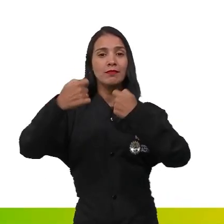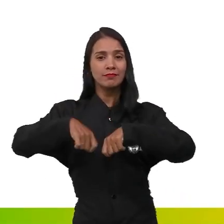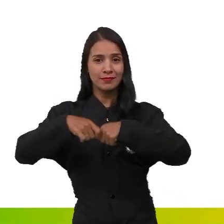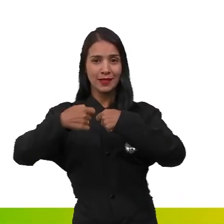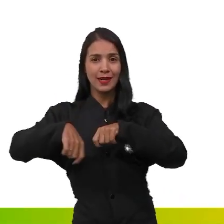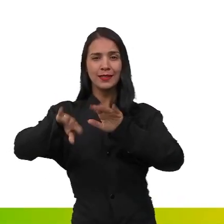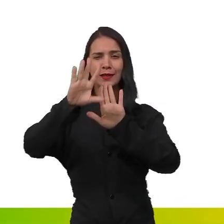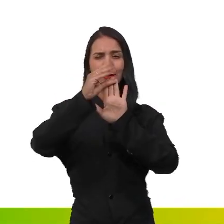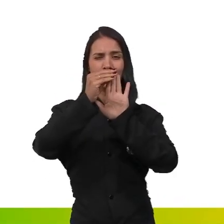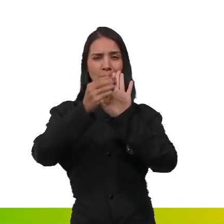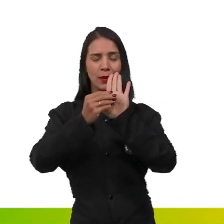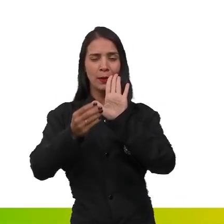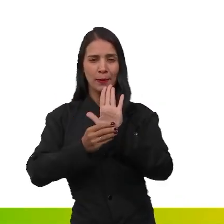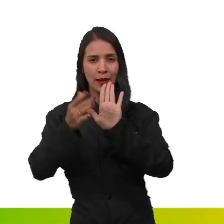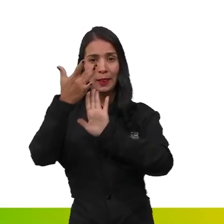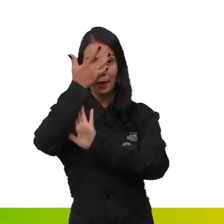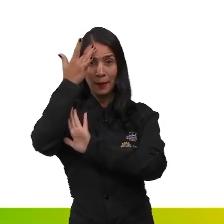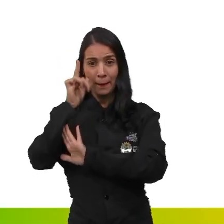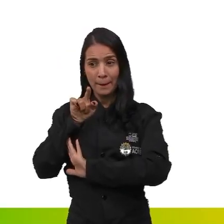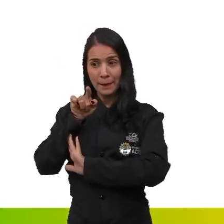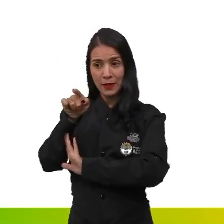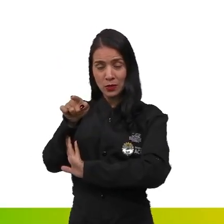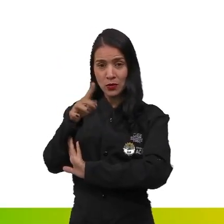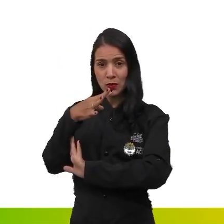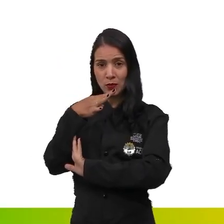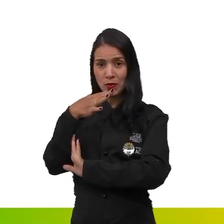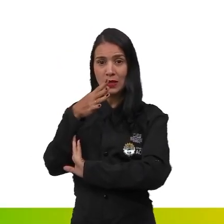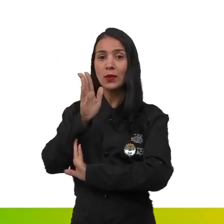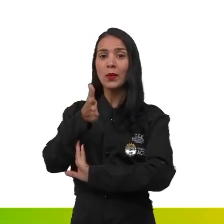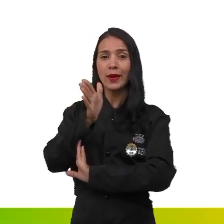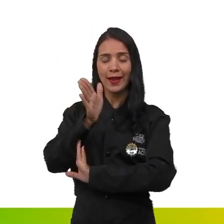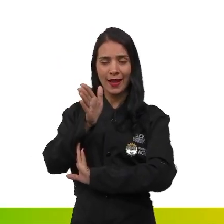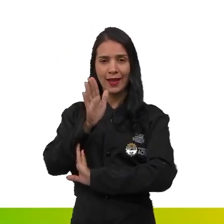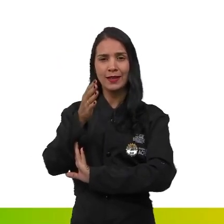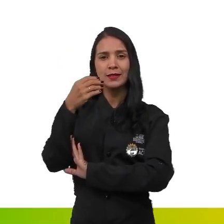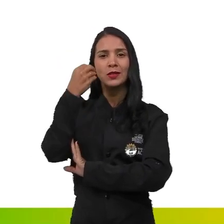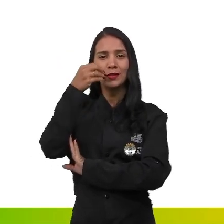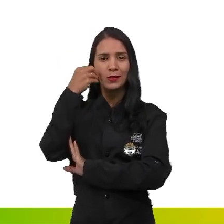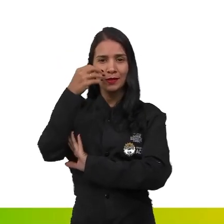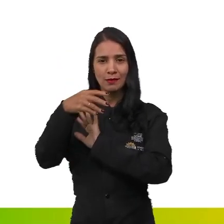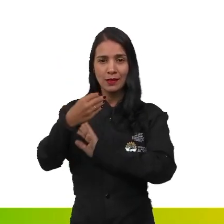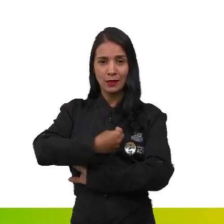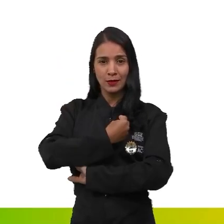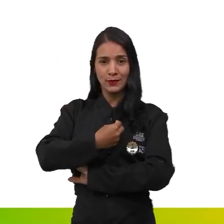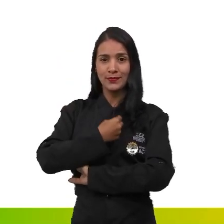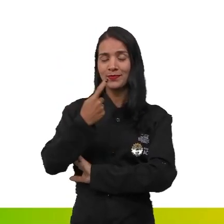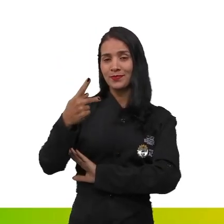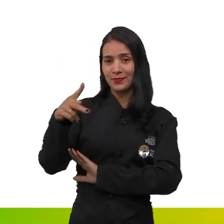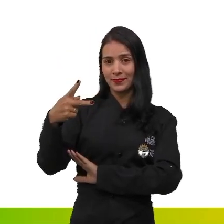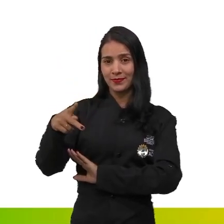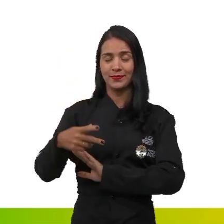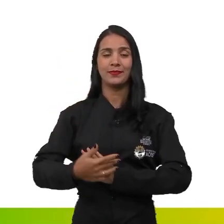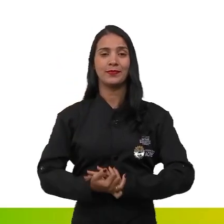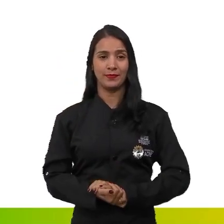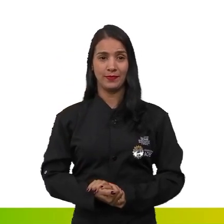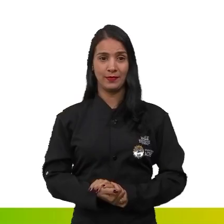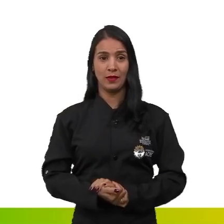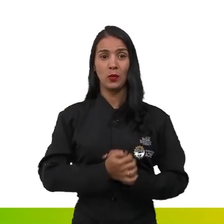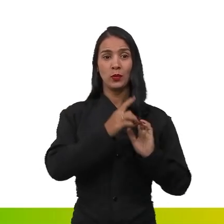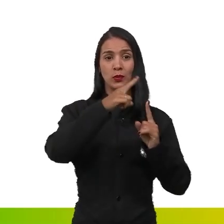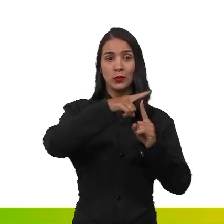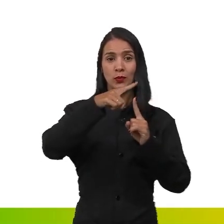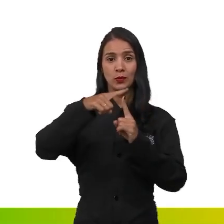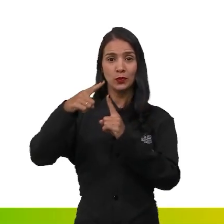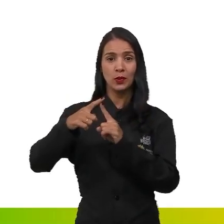do meu receptor, de quem está ali tendo acesso àquele texto. Quanto à questão dos tipos de